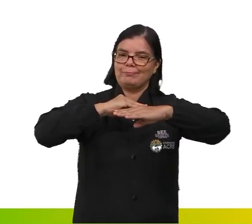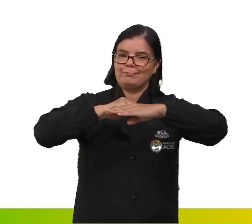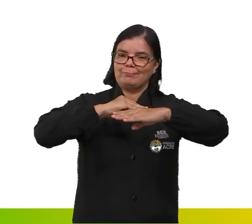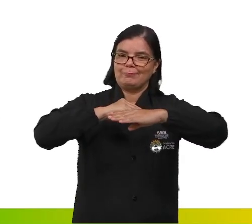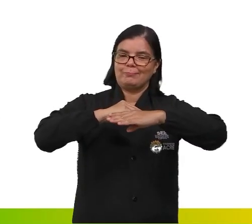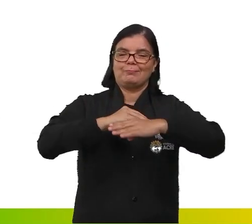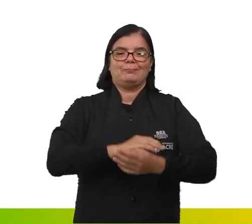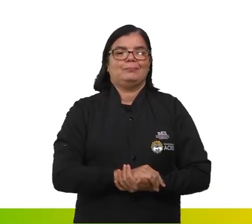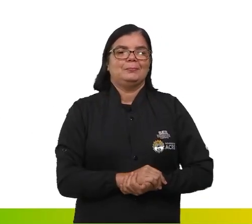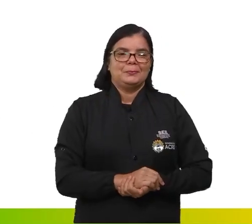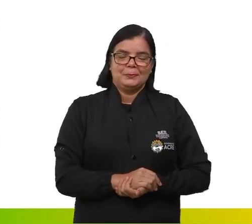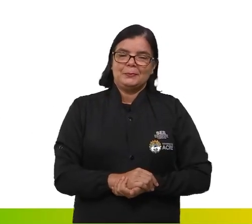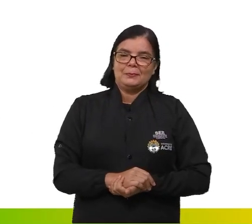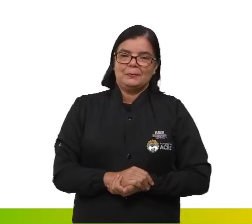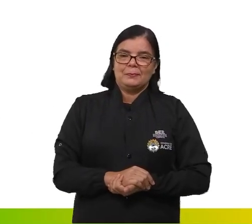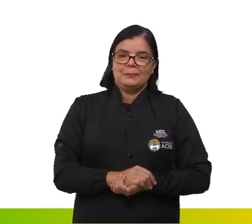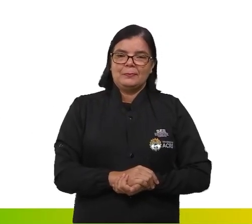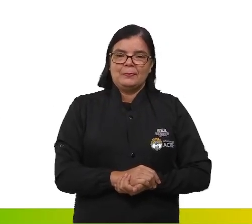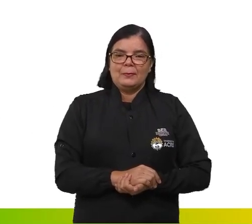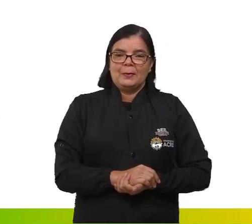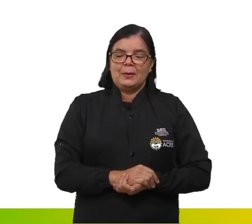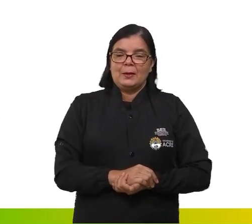mais igualitária.